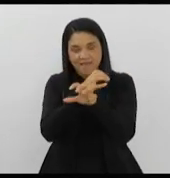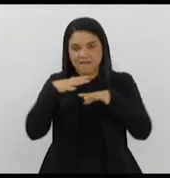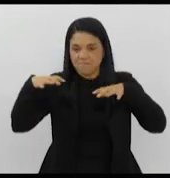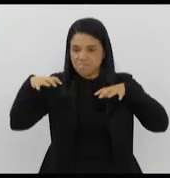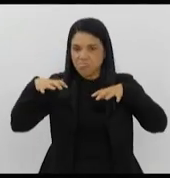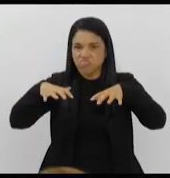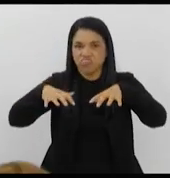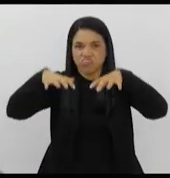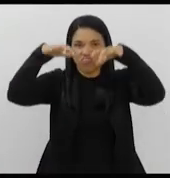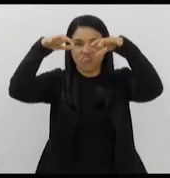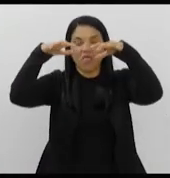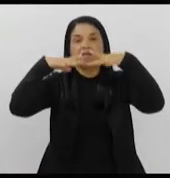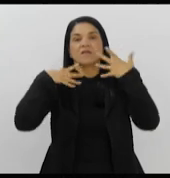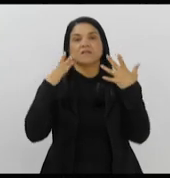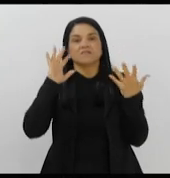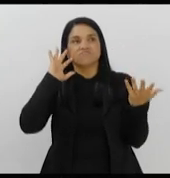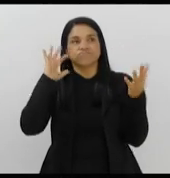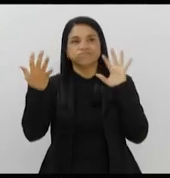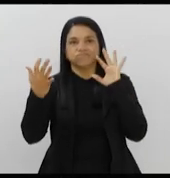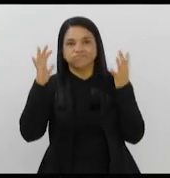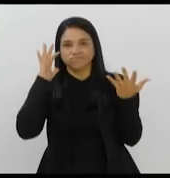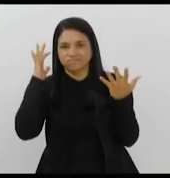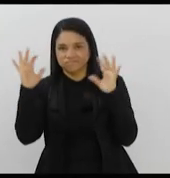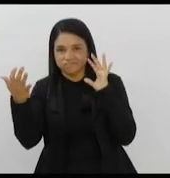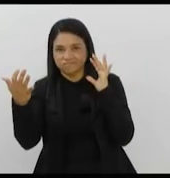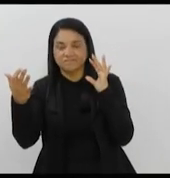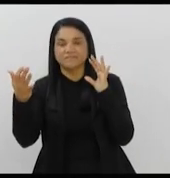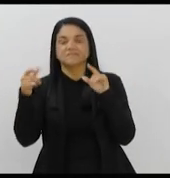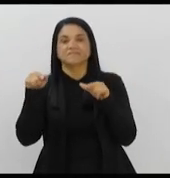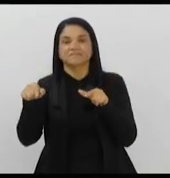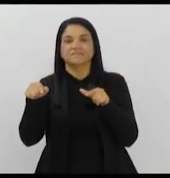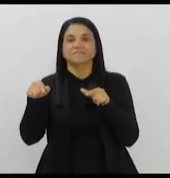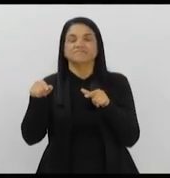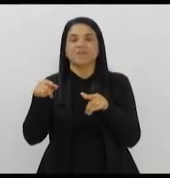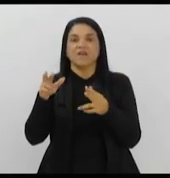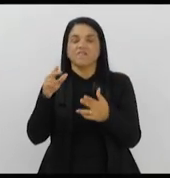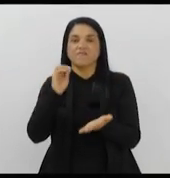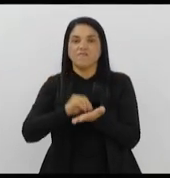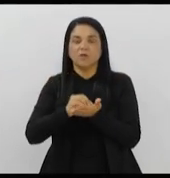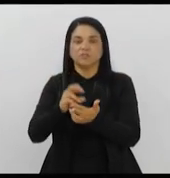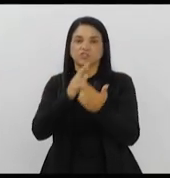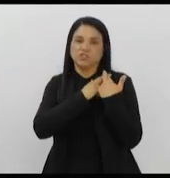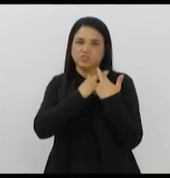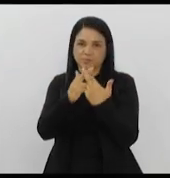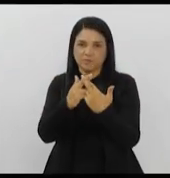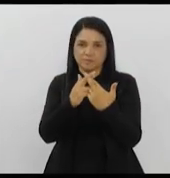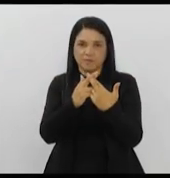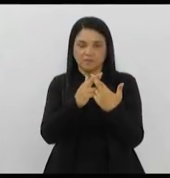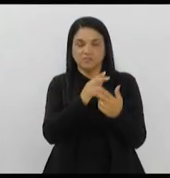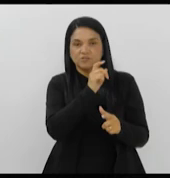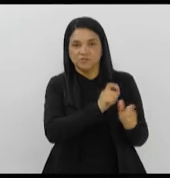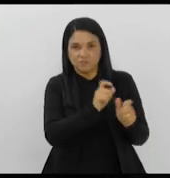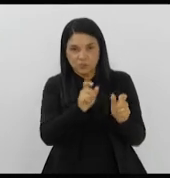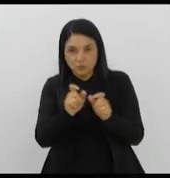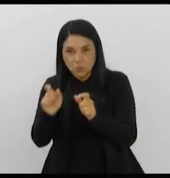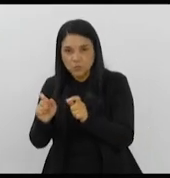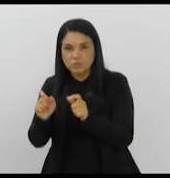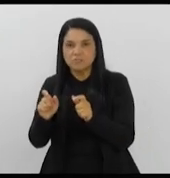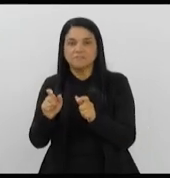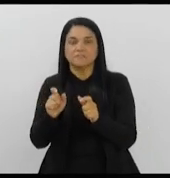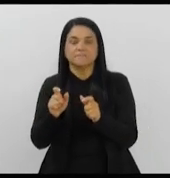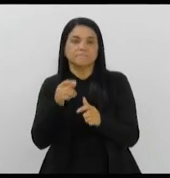e todas essas crises, produto da inépcia, da irresponsabilidade de tantos que teimam